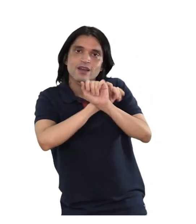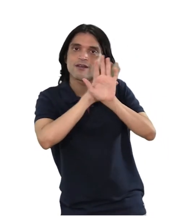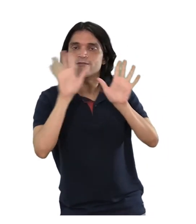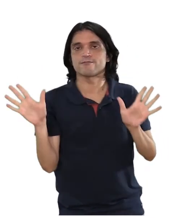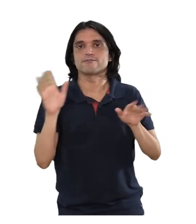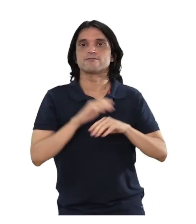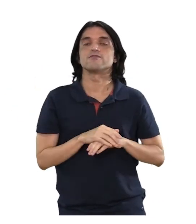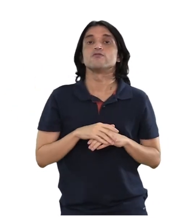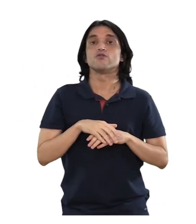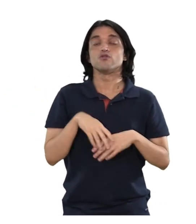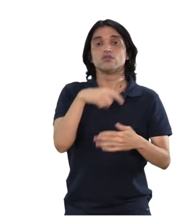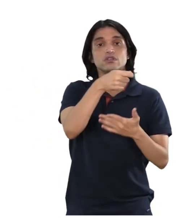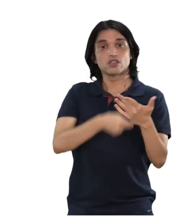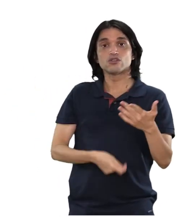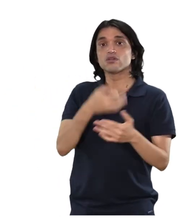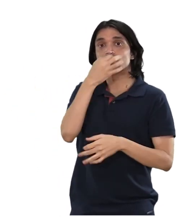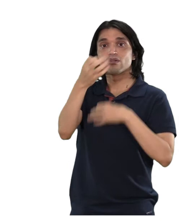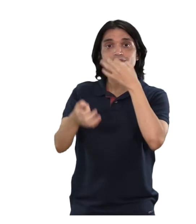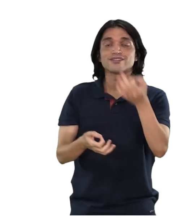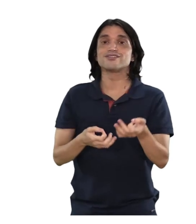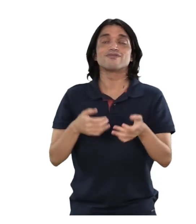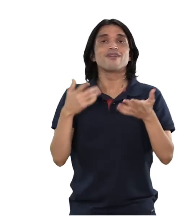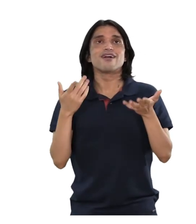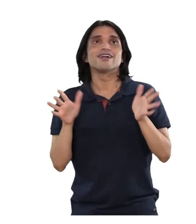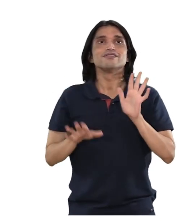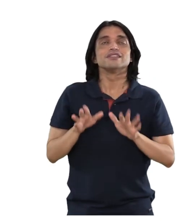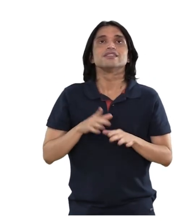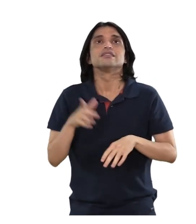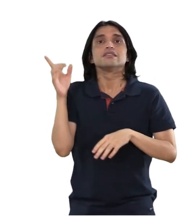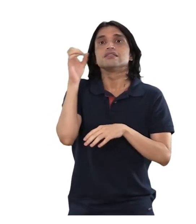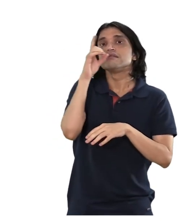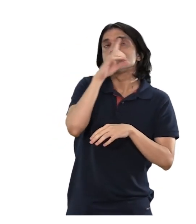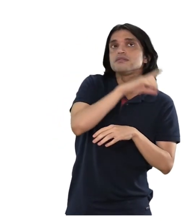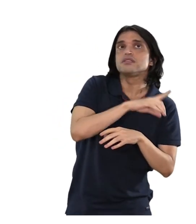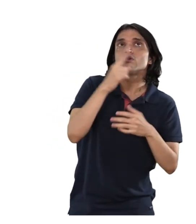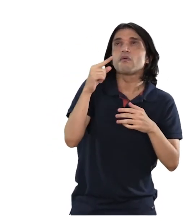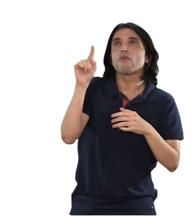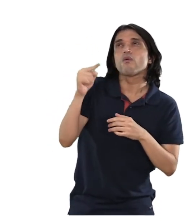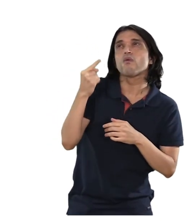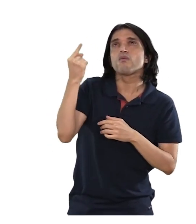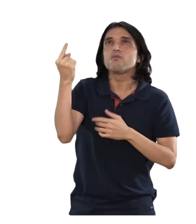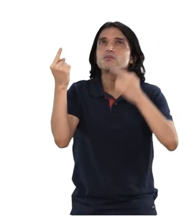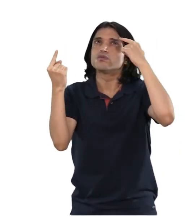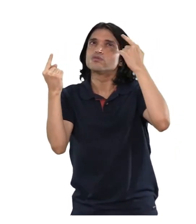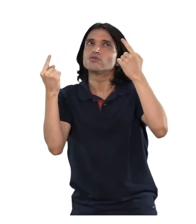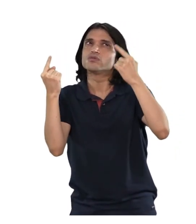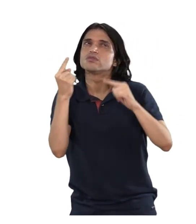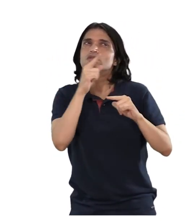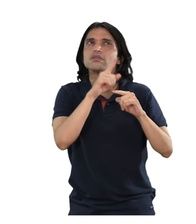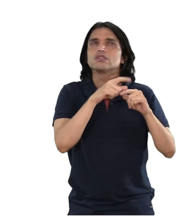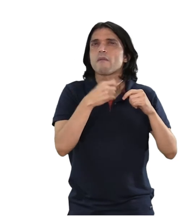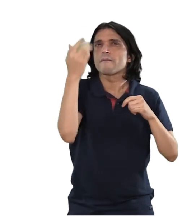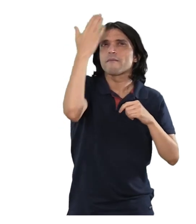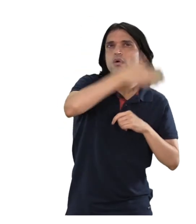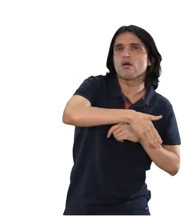de vista a justificativas e provas que o defendam. Isso acaba comprometendo muito mais a